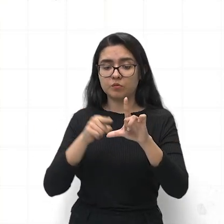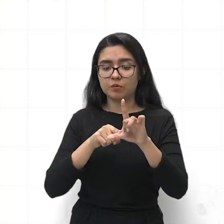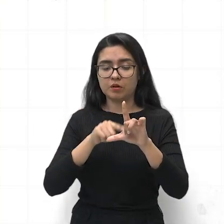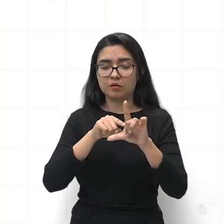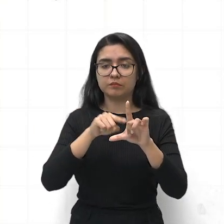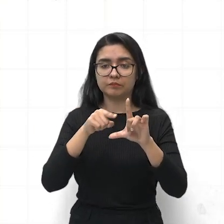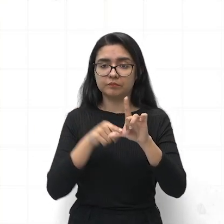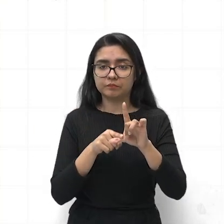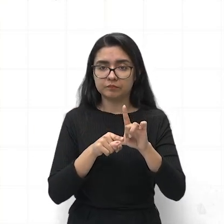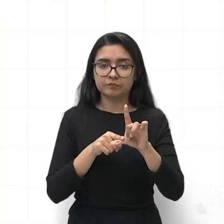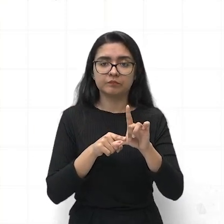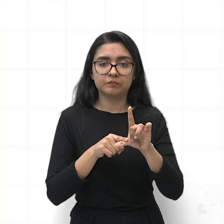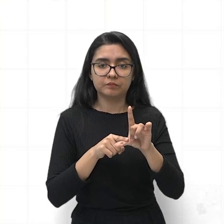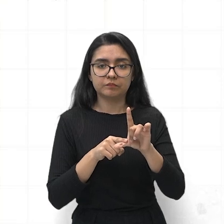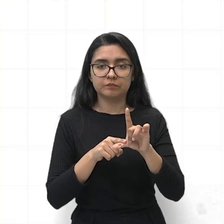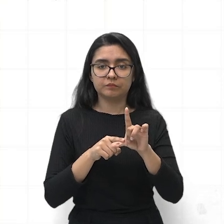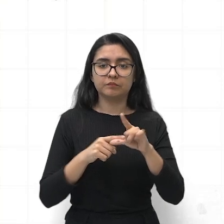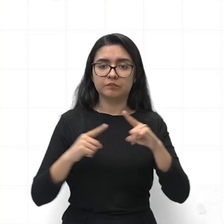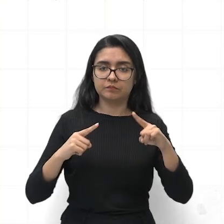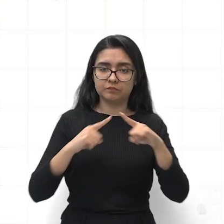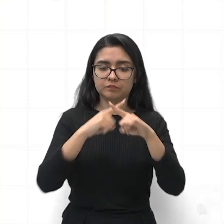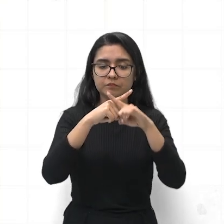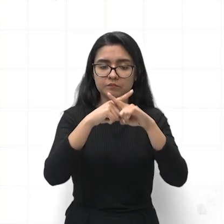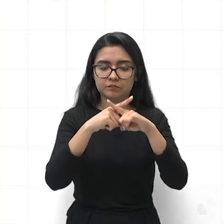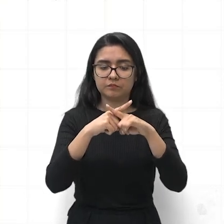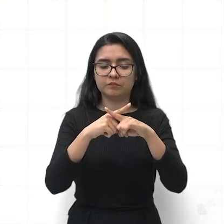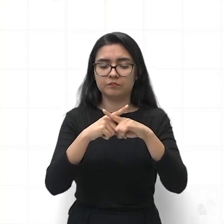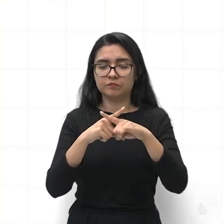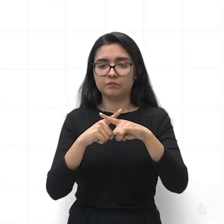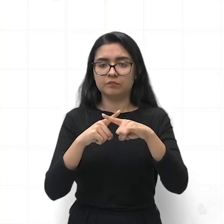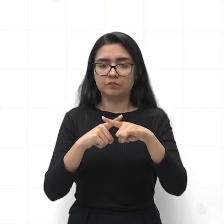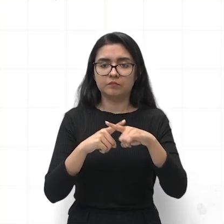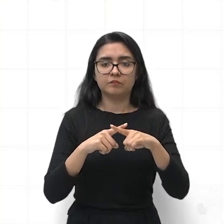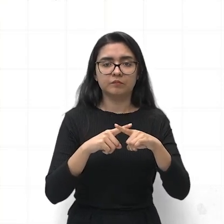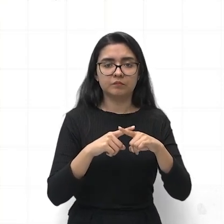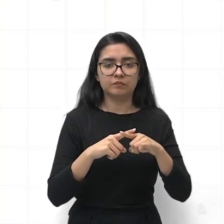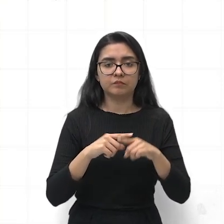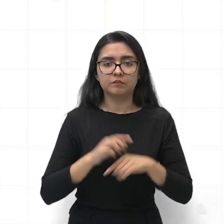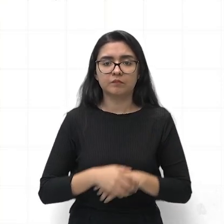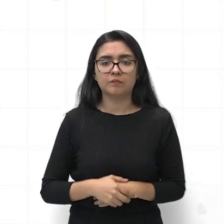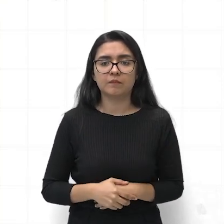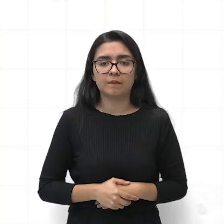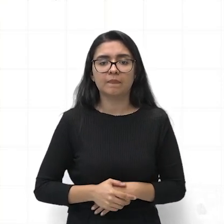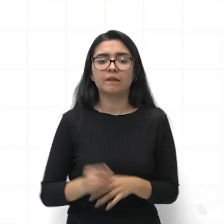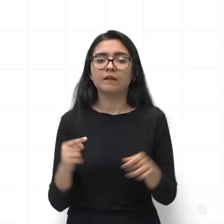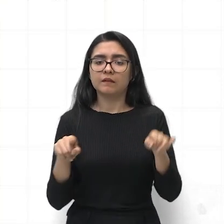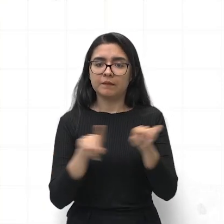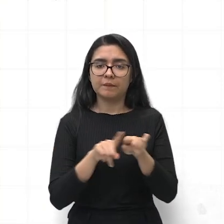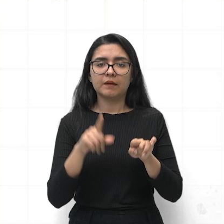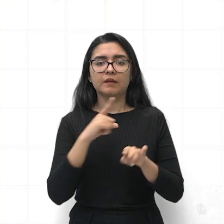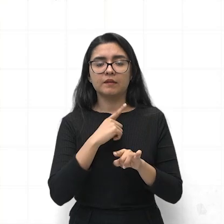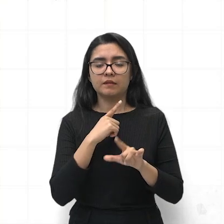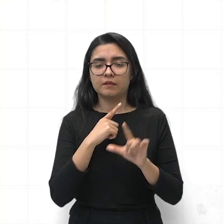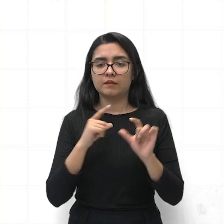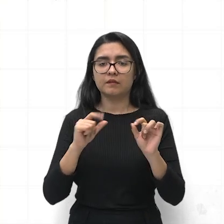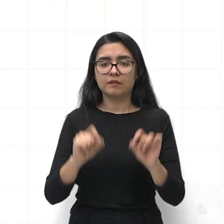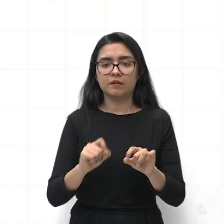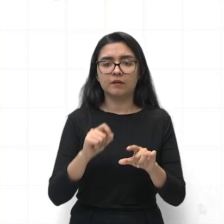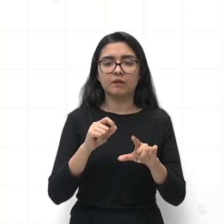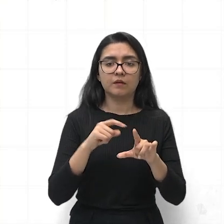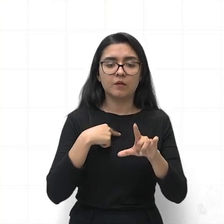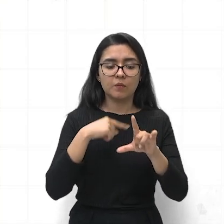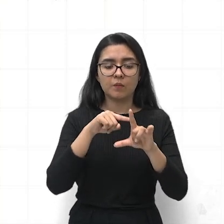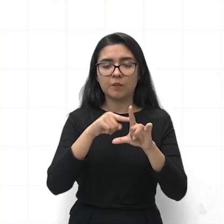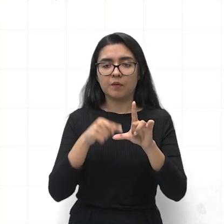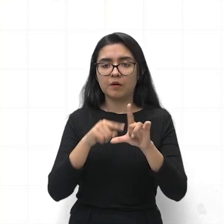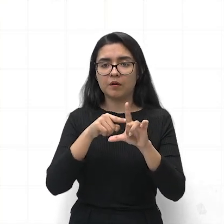os opostos e os que estão ao lado, que são chamados de adjacentes, também terão a mesma medida. Então essa é uma